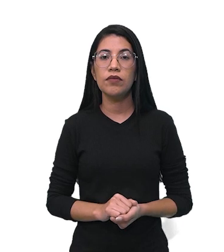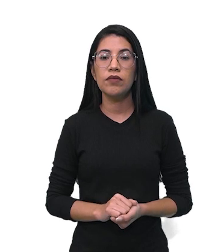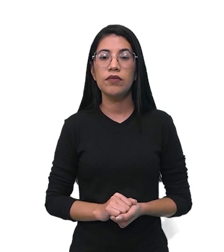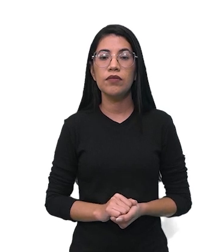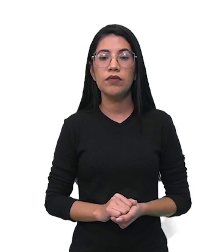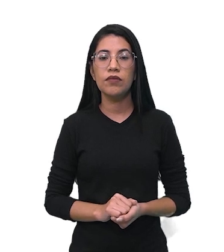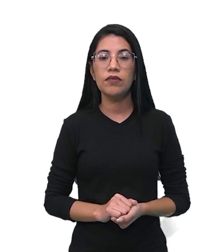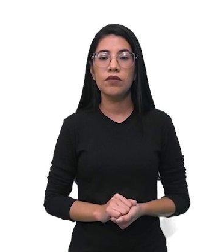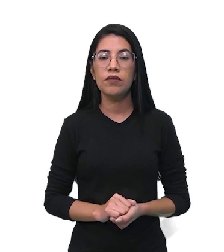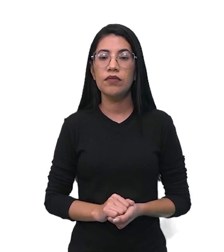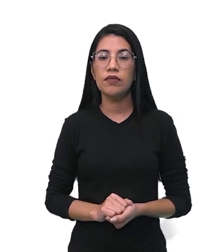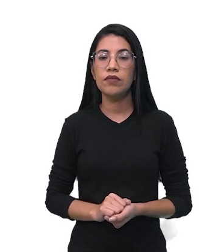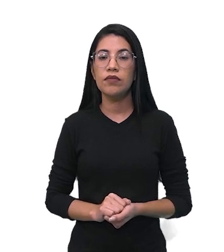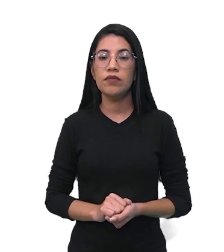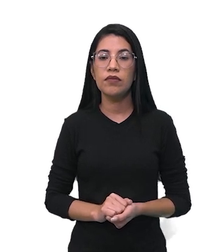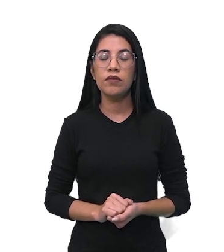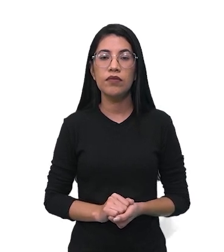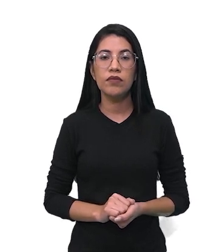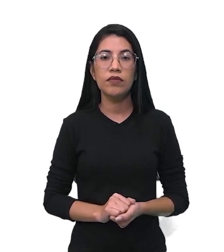sobre